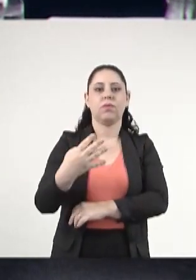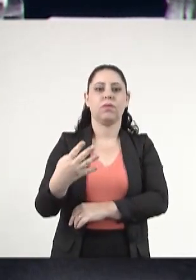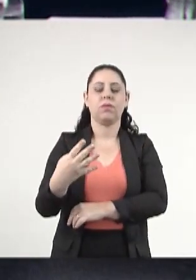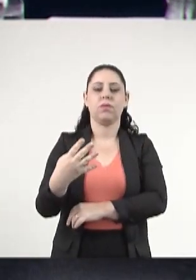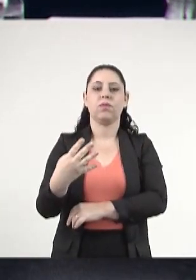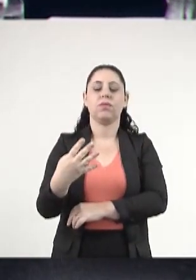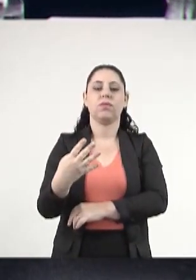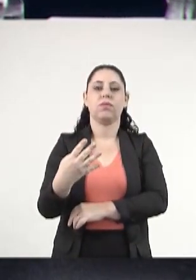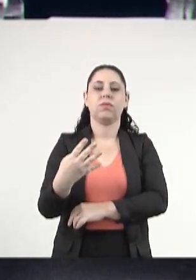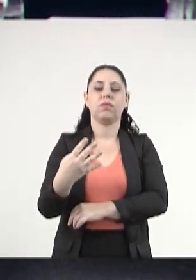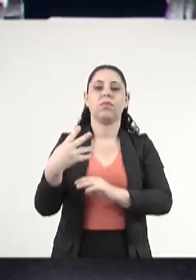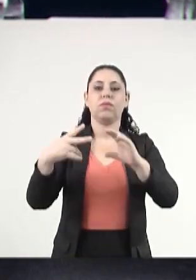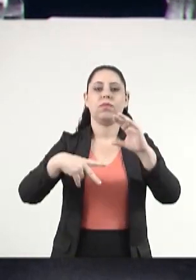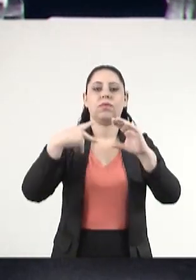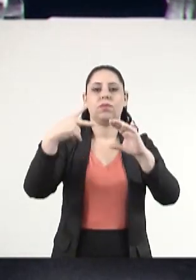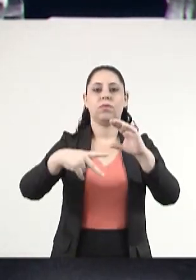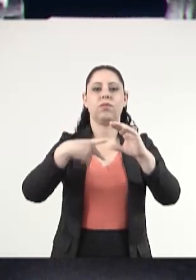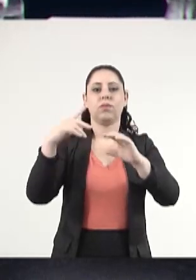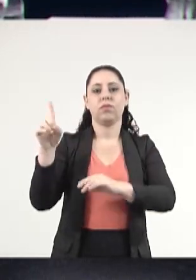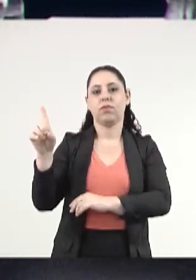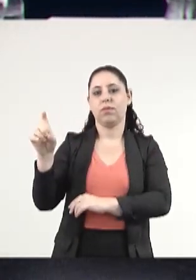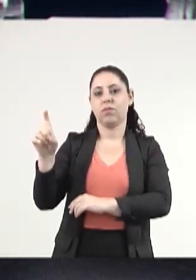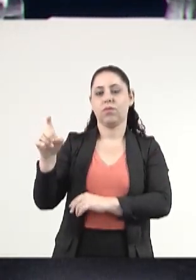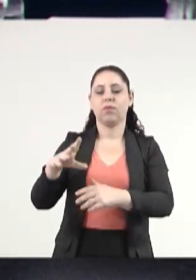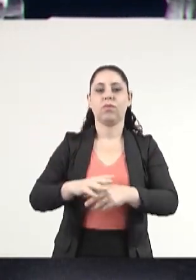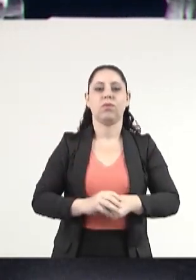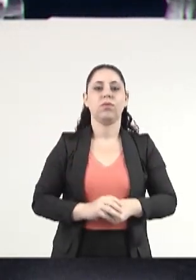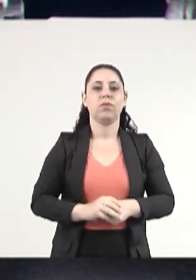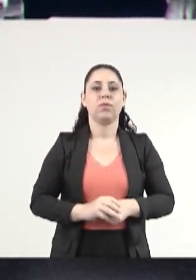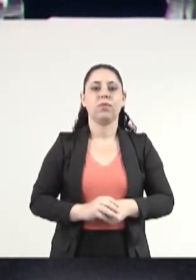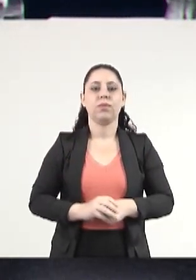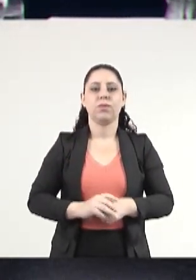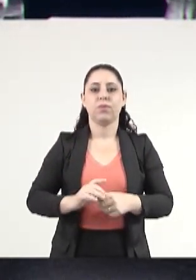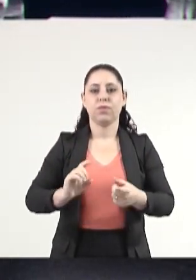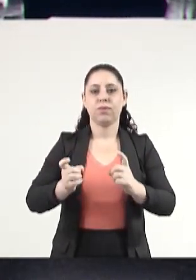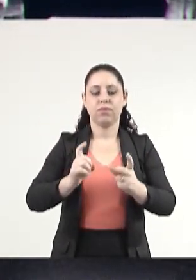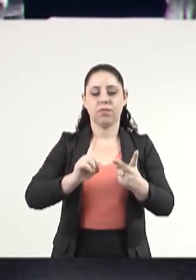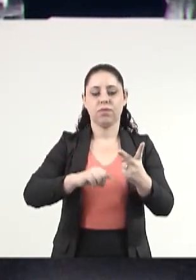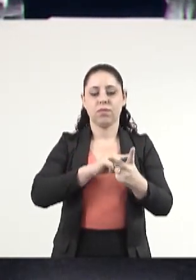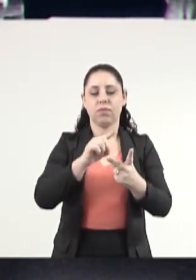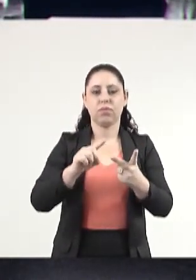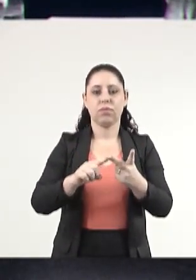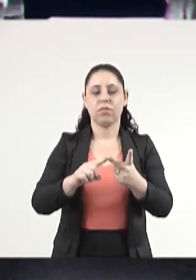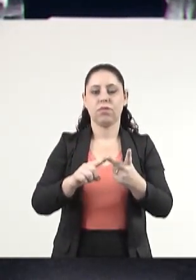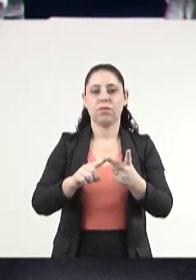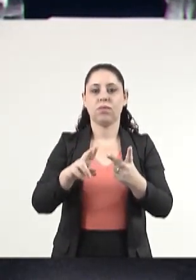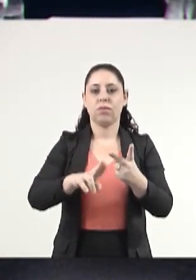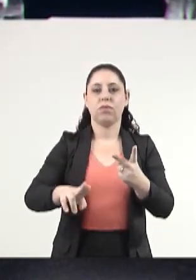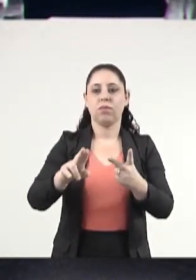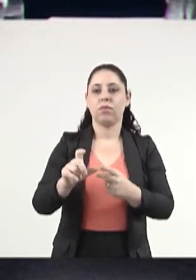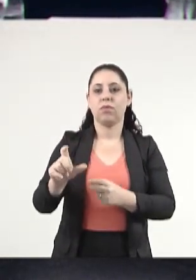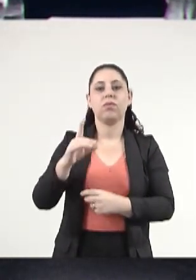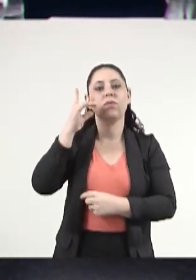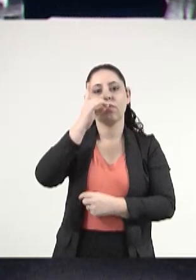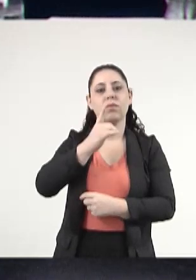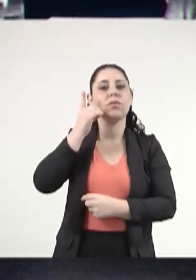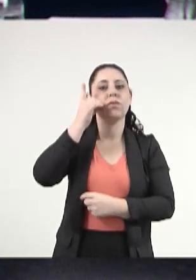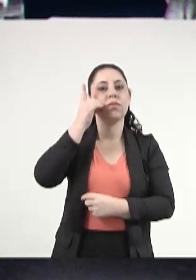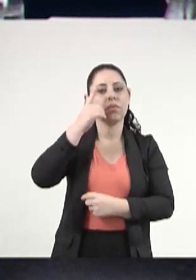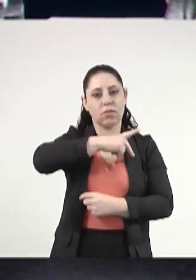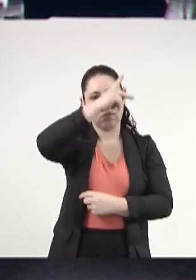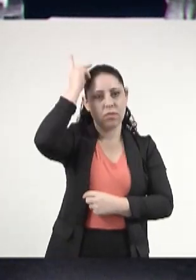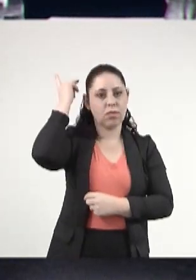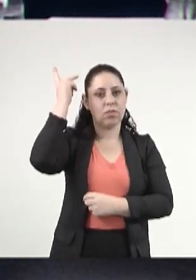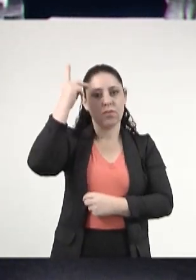324/24 da Câmara Municipal de Dourados. Segunda parte do pequeno expediente. Usaram da palavra os deputados